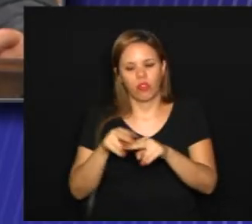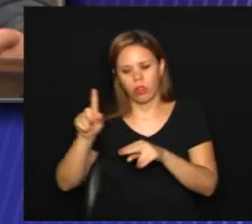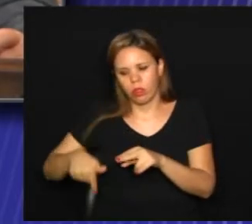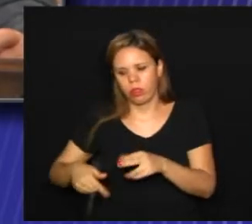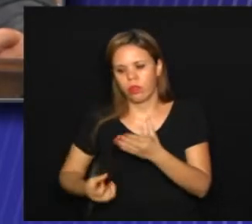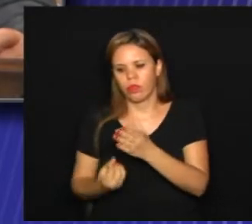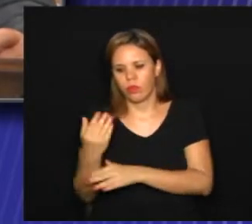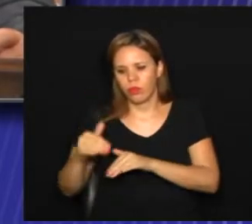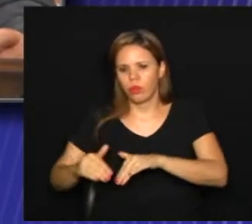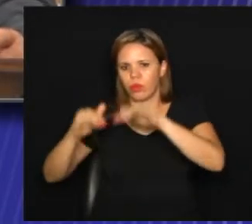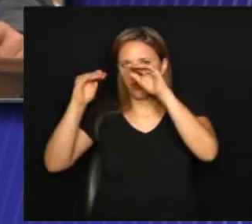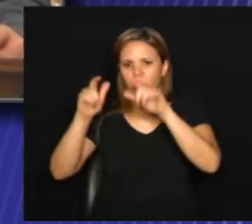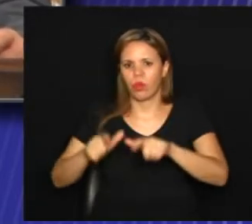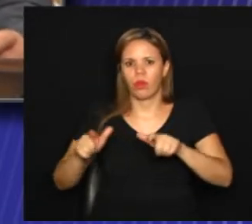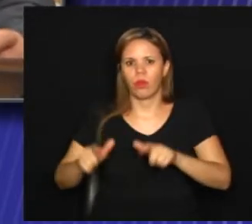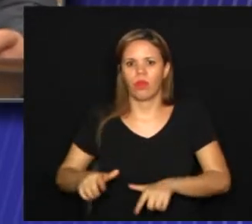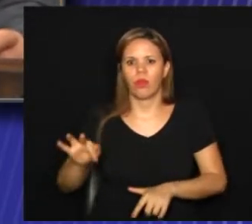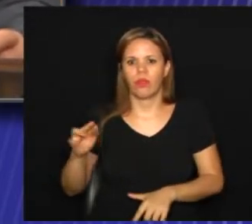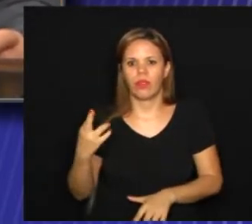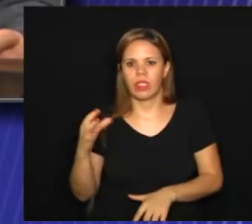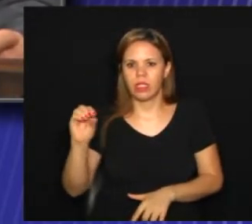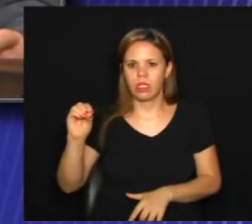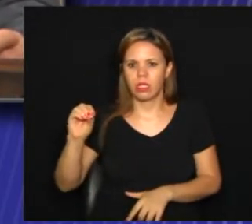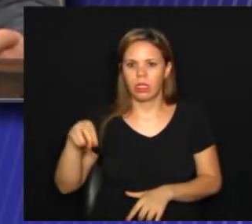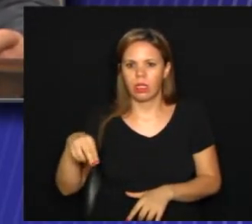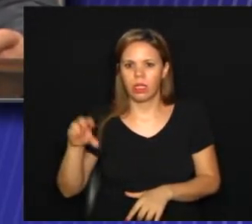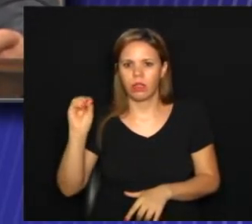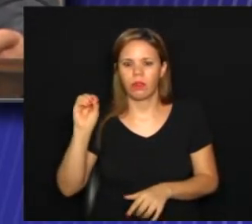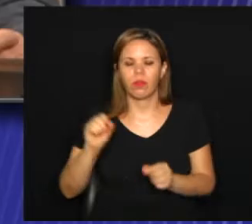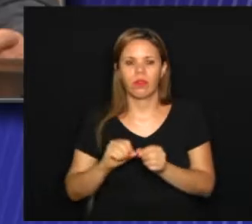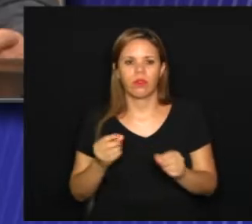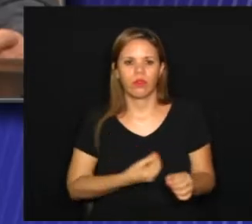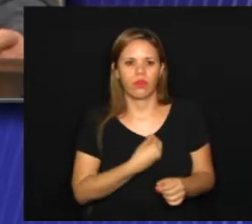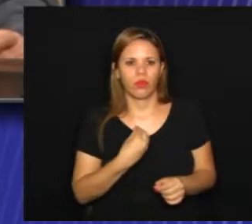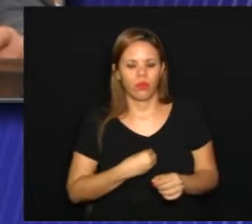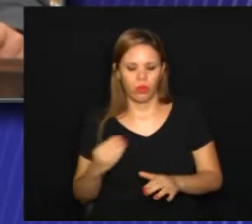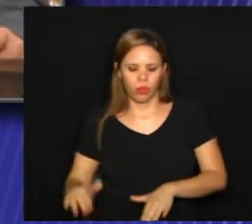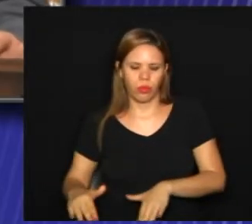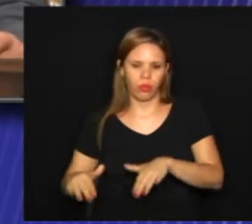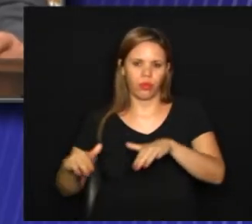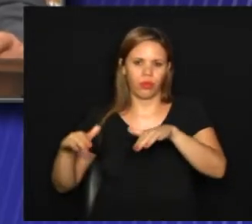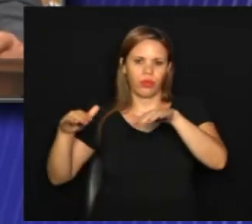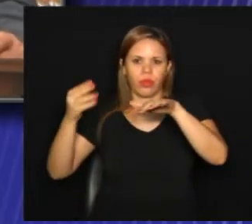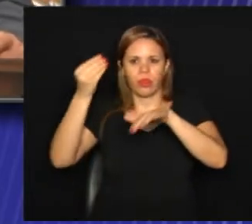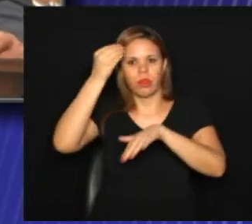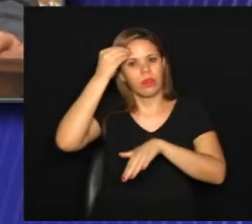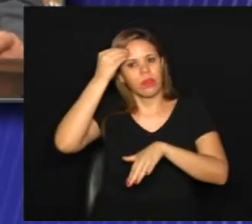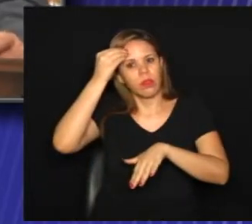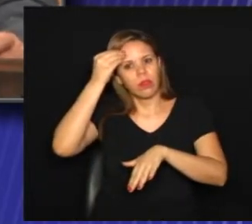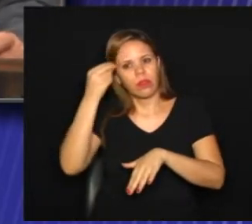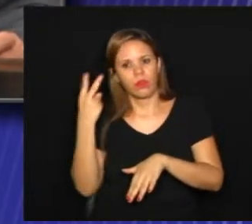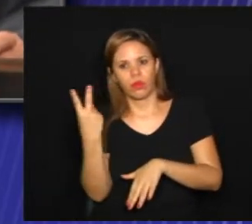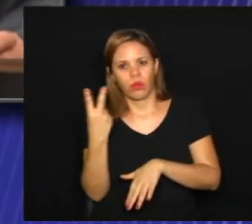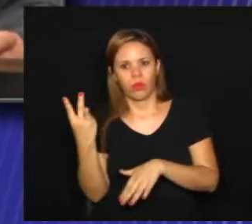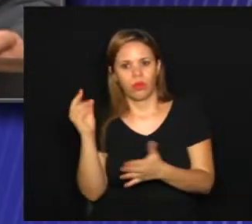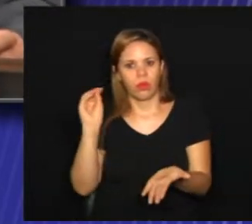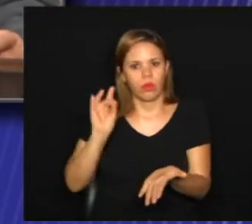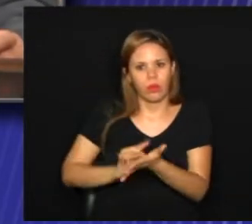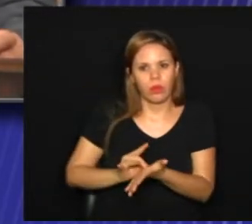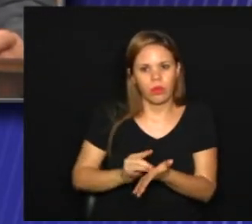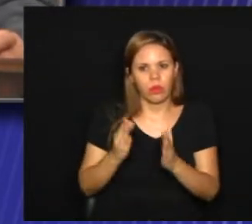no ambiente franciscano capuchinho. A sua vida, desde a infância, foi marcada fortemente por duas realidades,